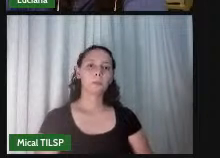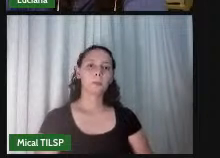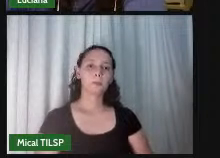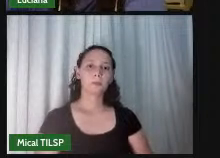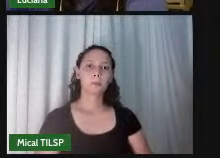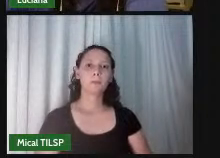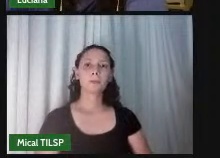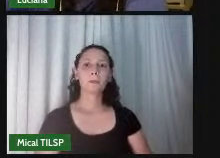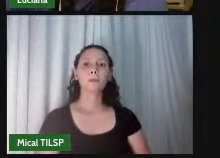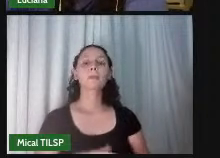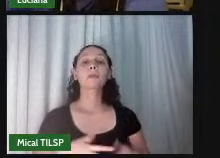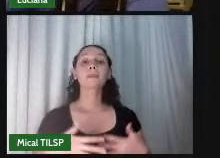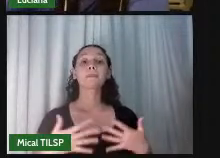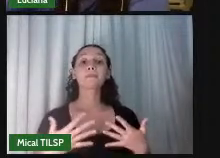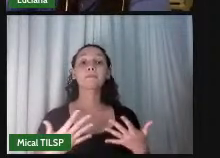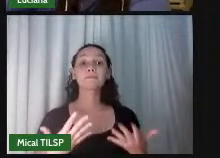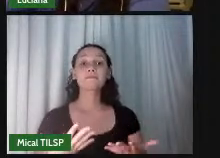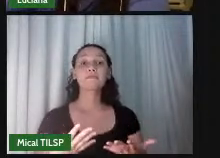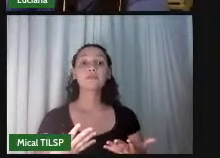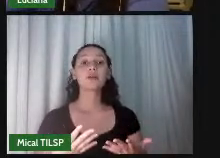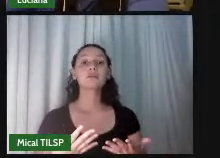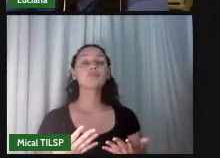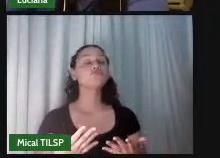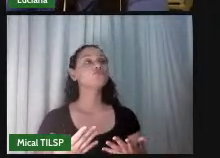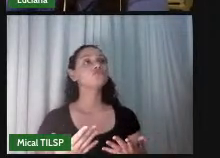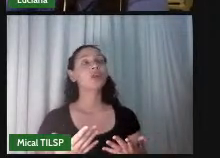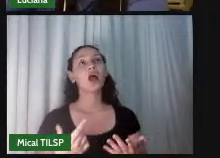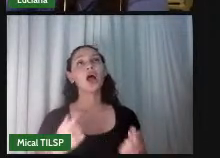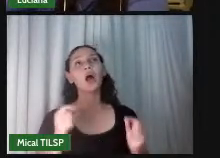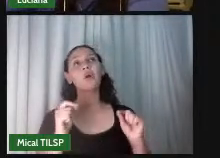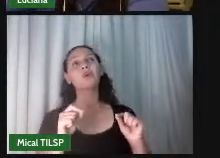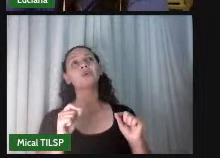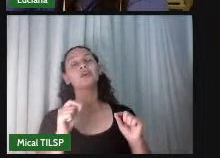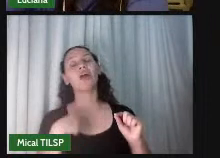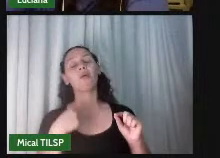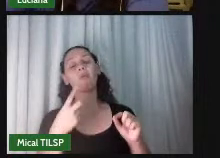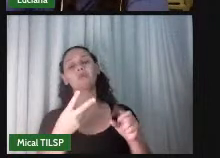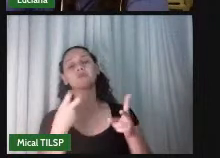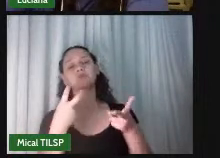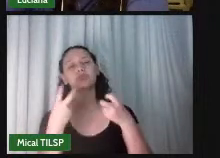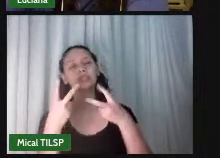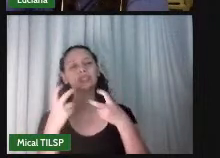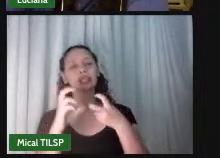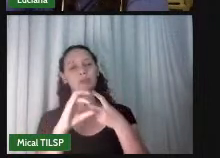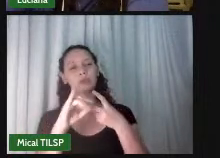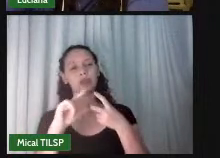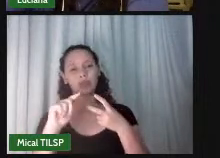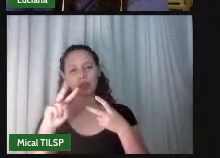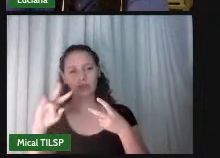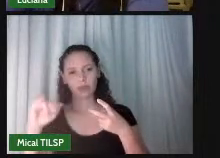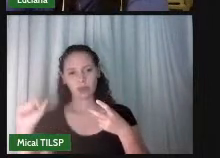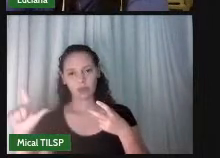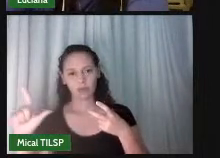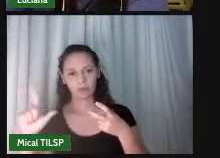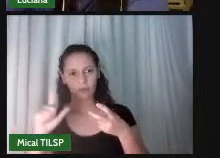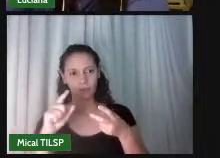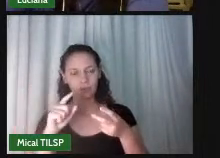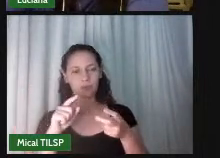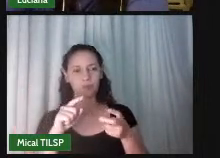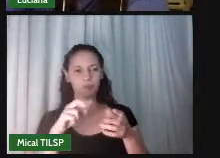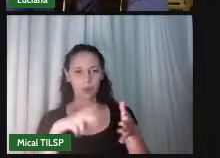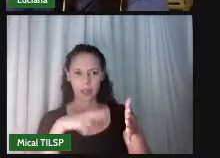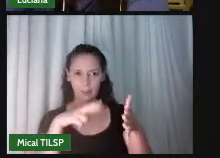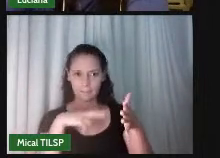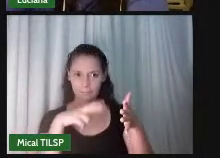Então, aqui a gente... O que, que eu mais vejo, assim, na perícia cível é que, geralmente, os pacientes,